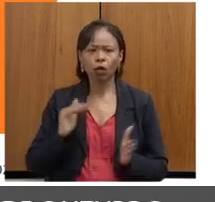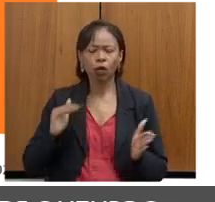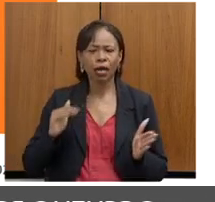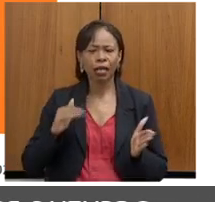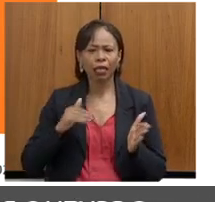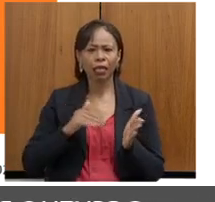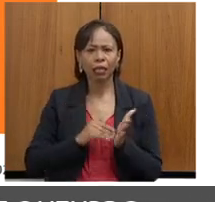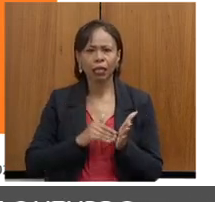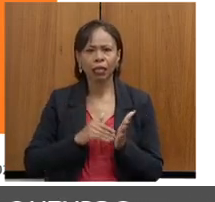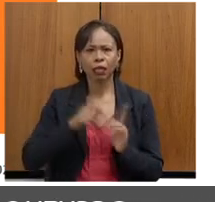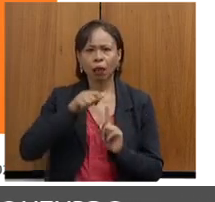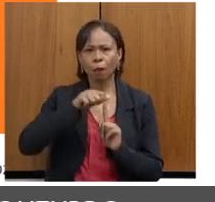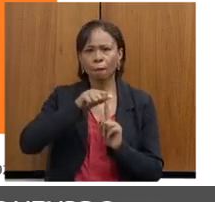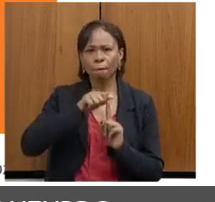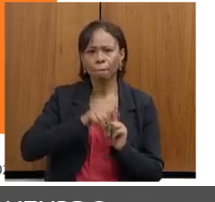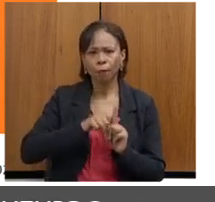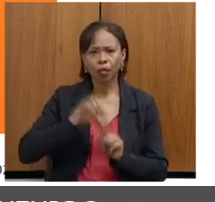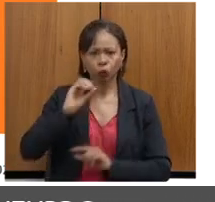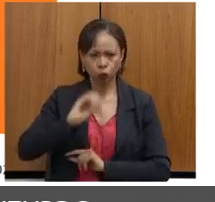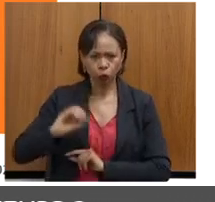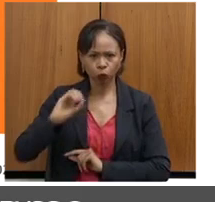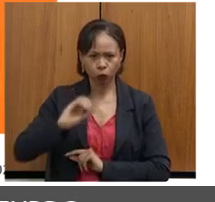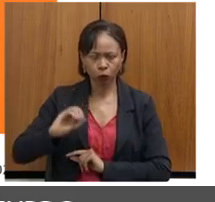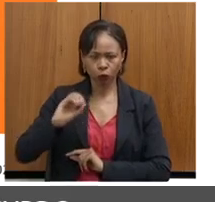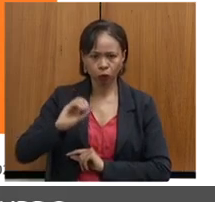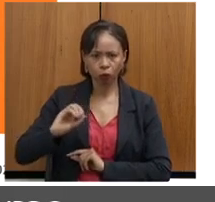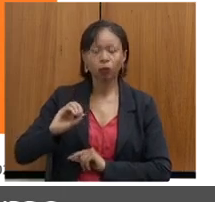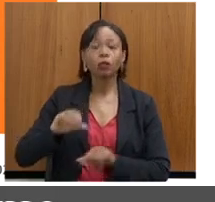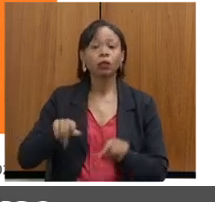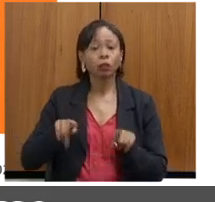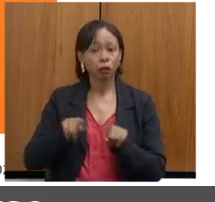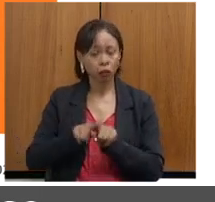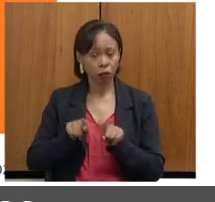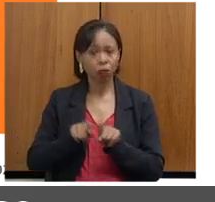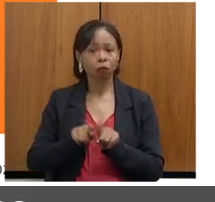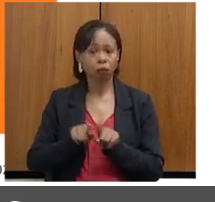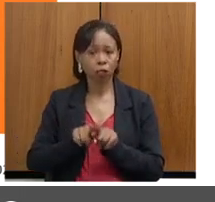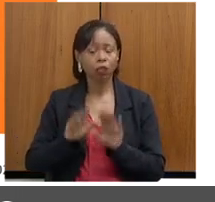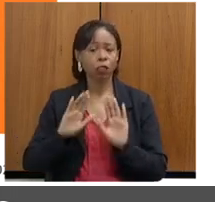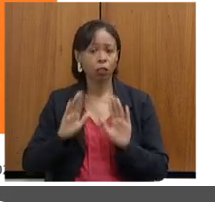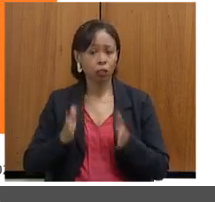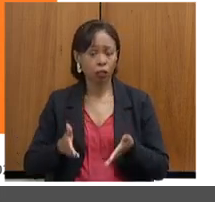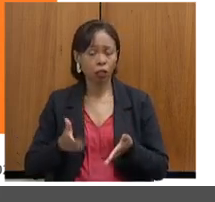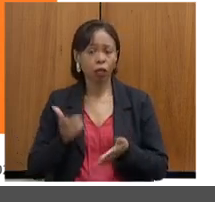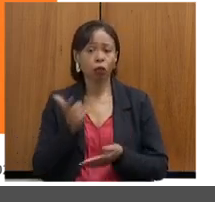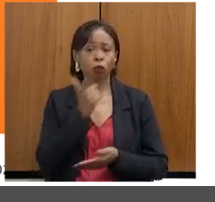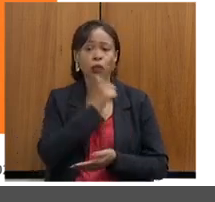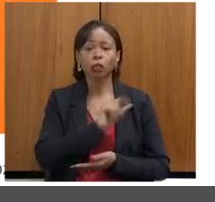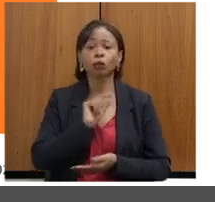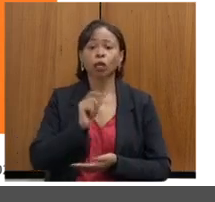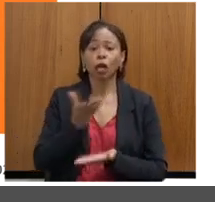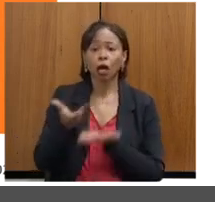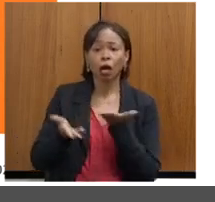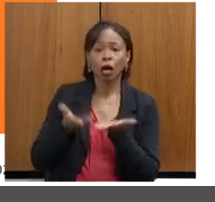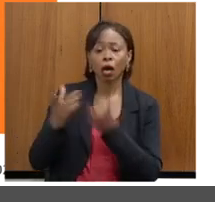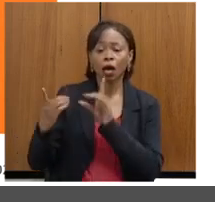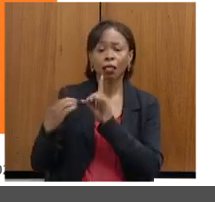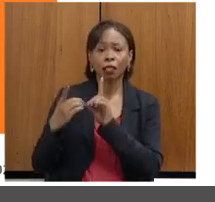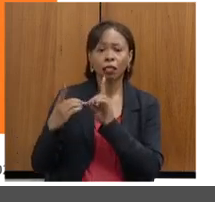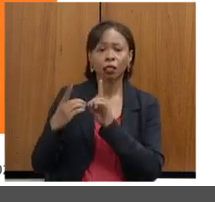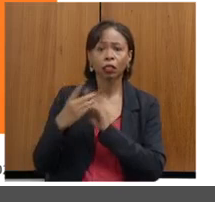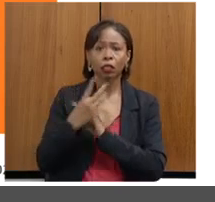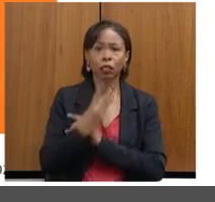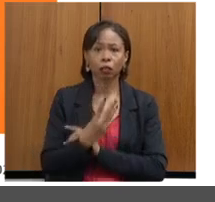até o mês de outubro também tivemos aí o atendimento de